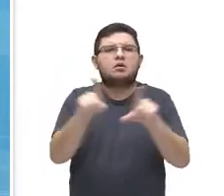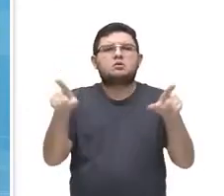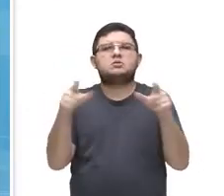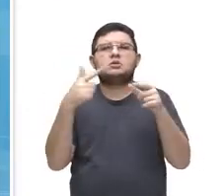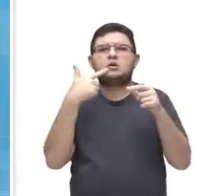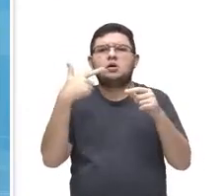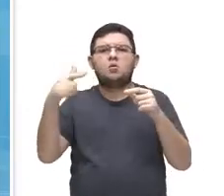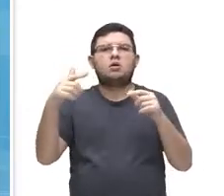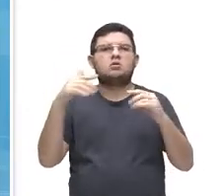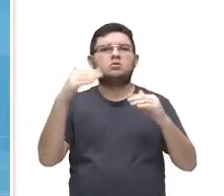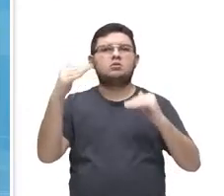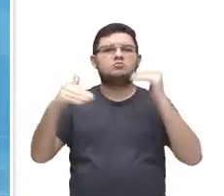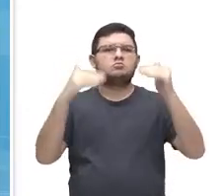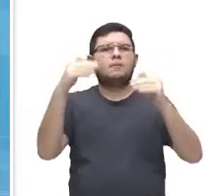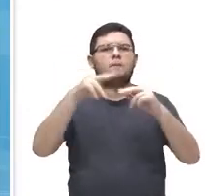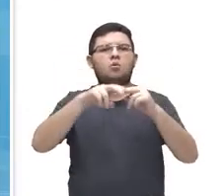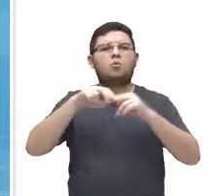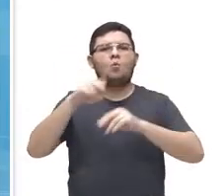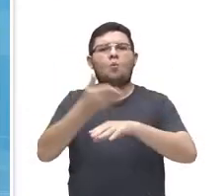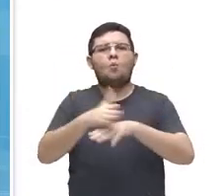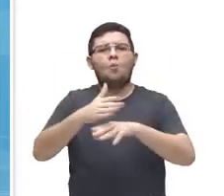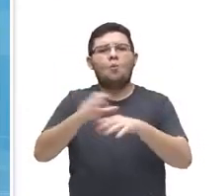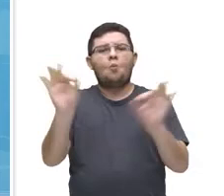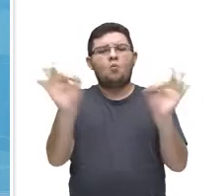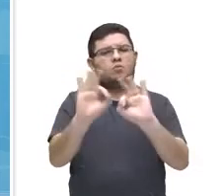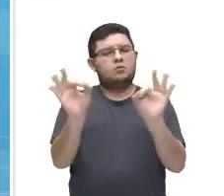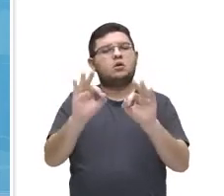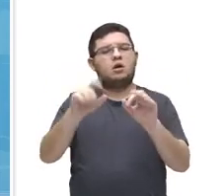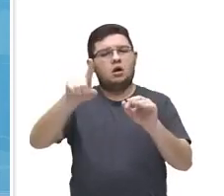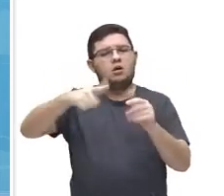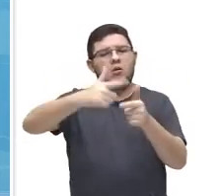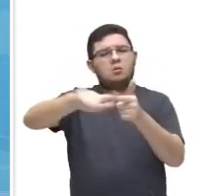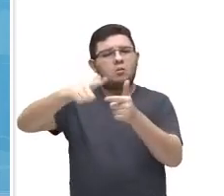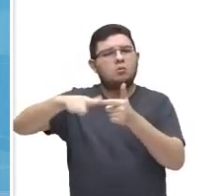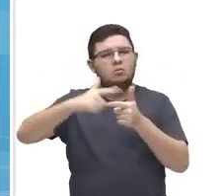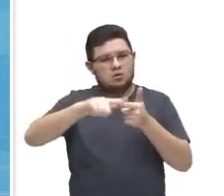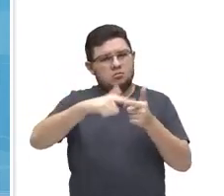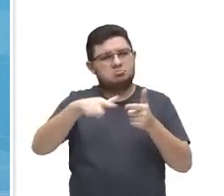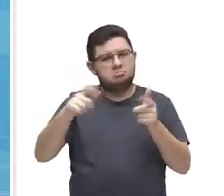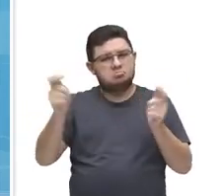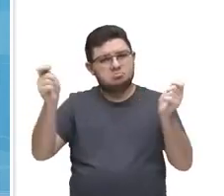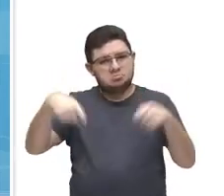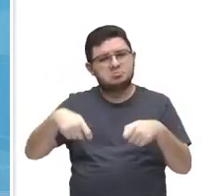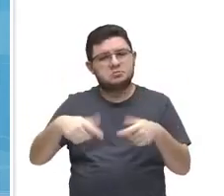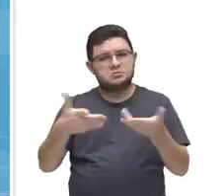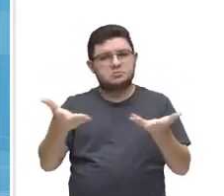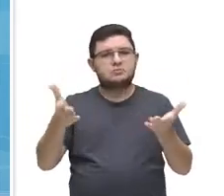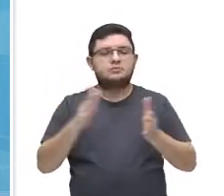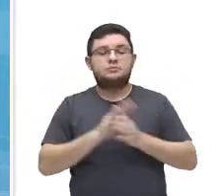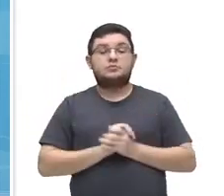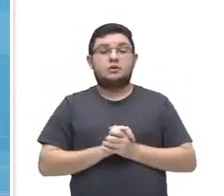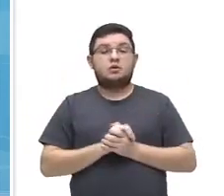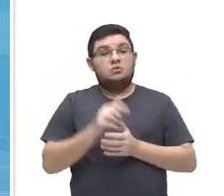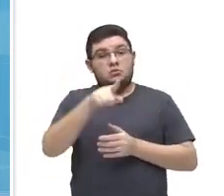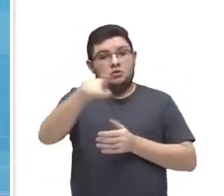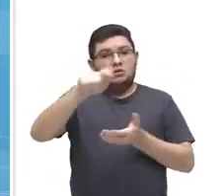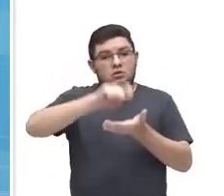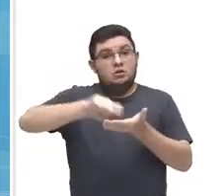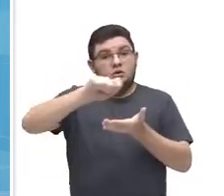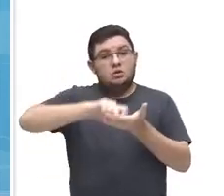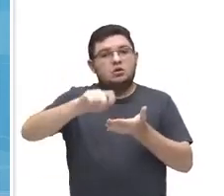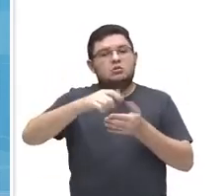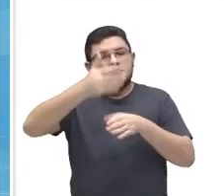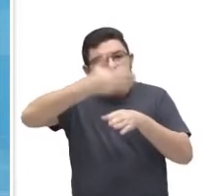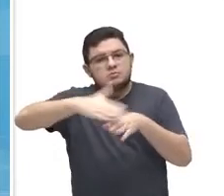desenvolver esse idioma, não conseguem aprender. Esse é um dos problemas que pode estar causando, tá certo? Então, anotem e pratiquem.